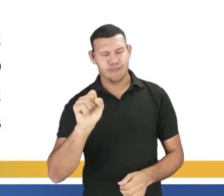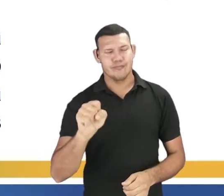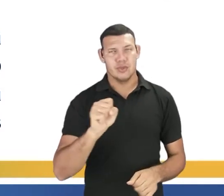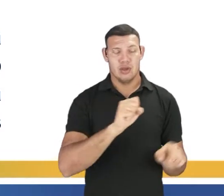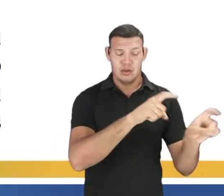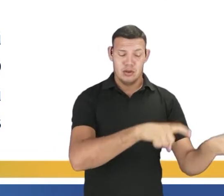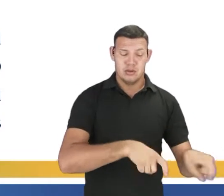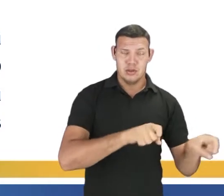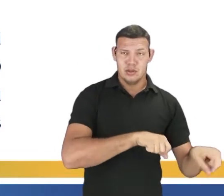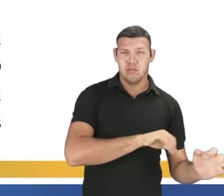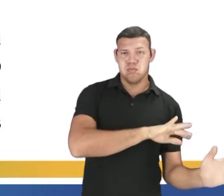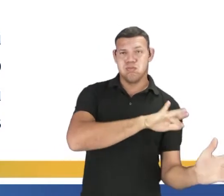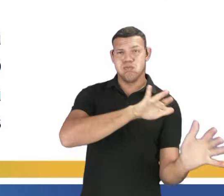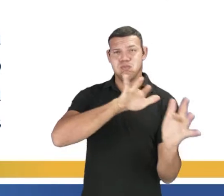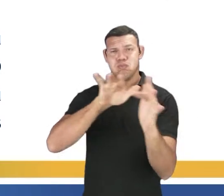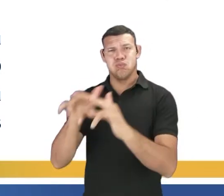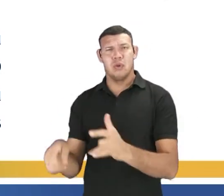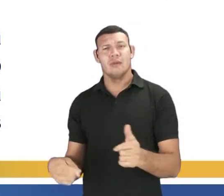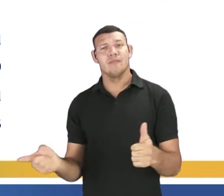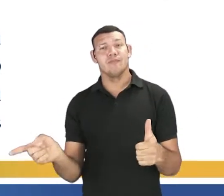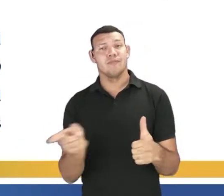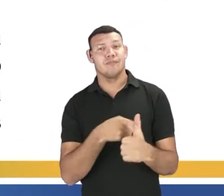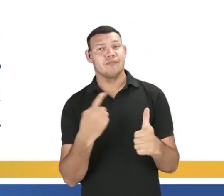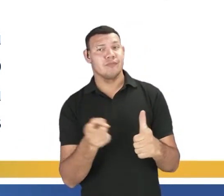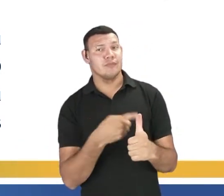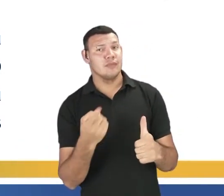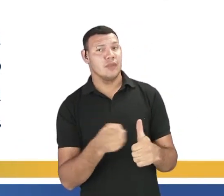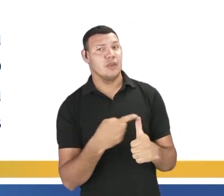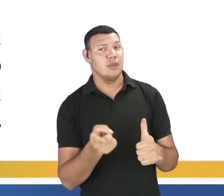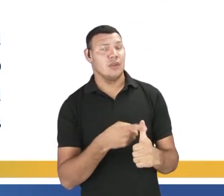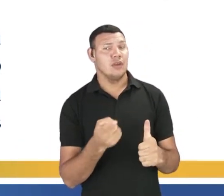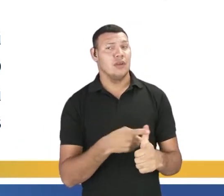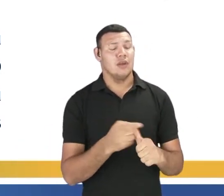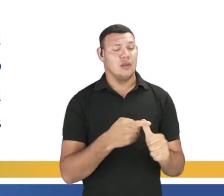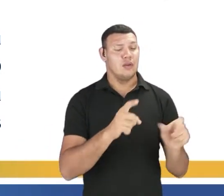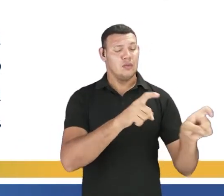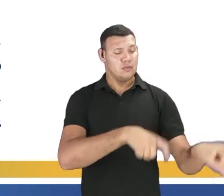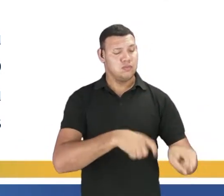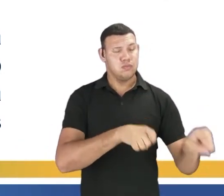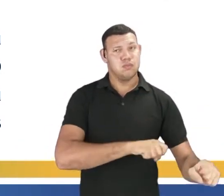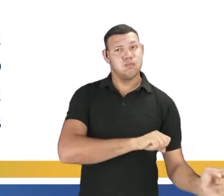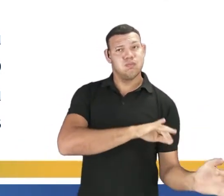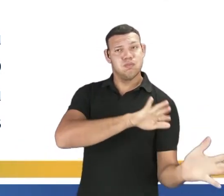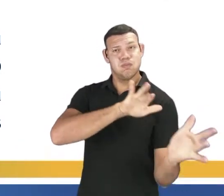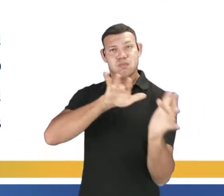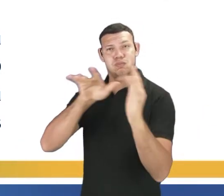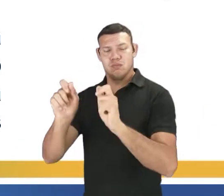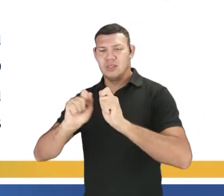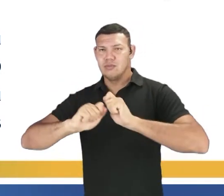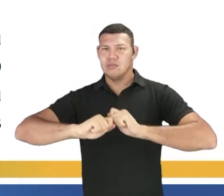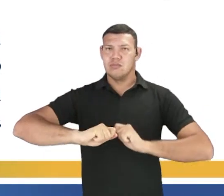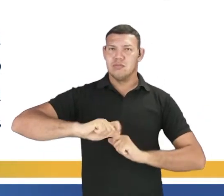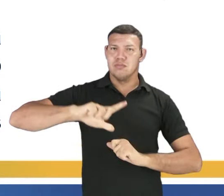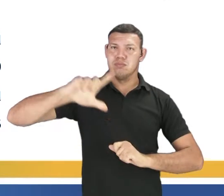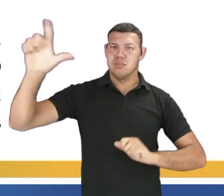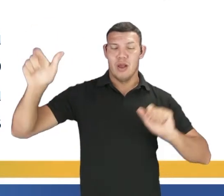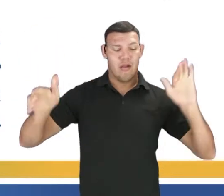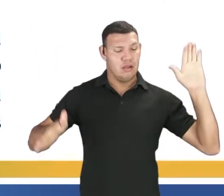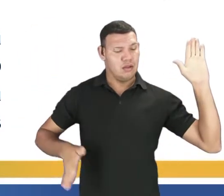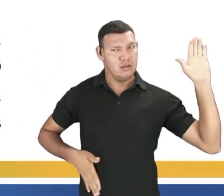êxodo rural. Primeiro problema que acontece com a migração do homem do campo para a cidade, aumento do desemprego.